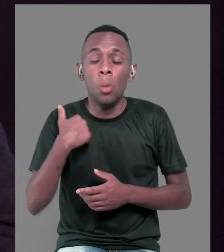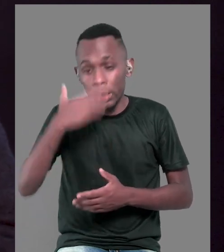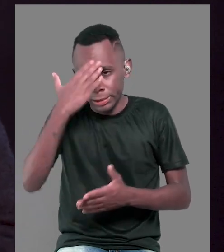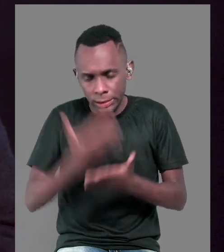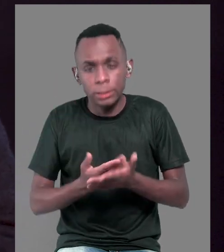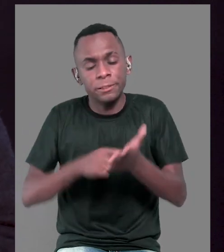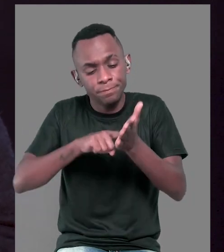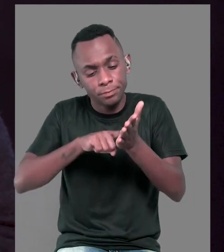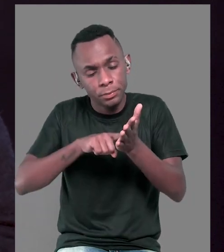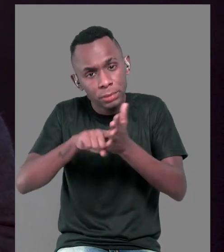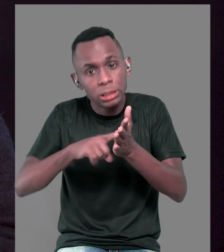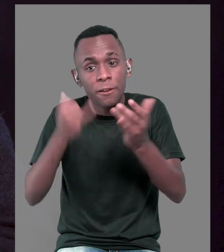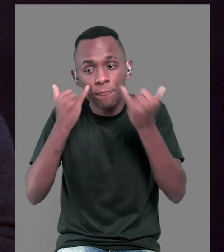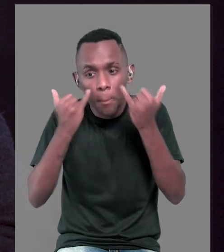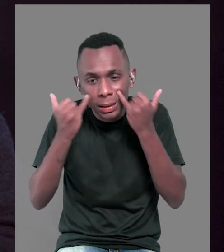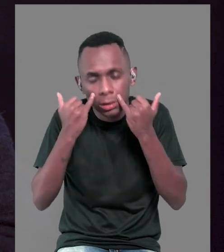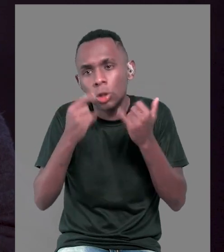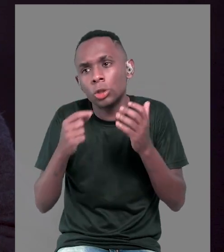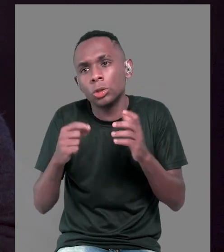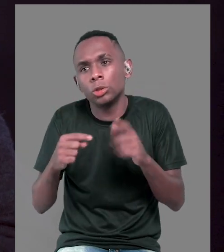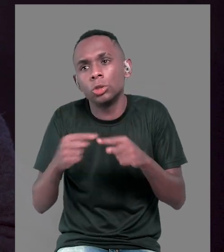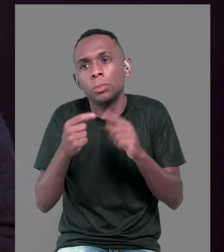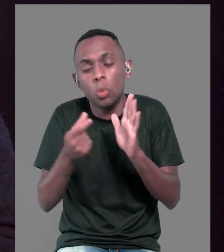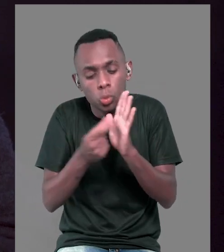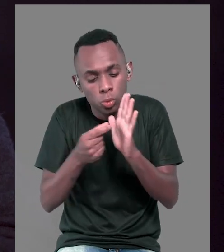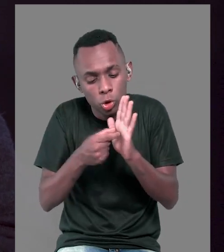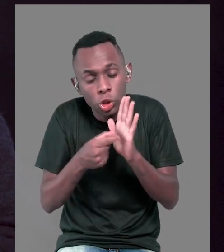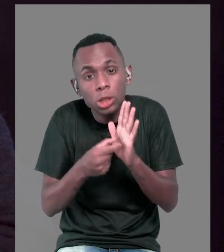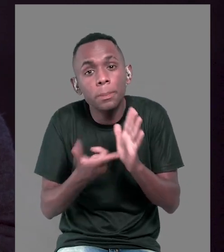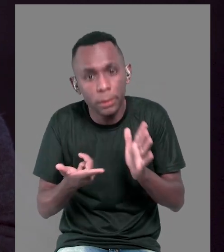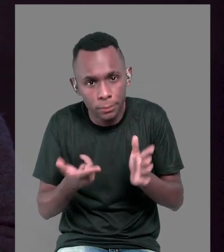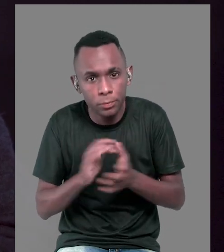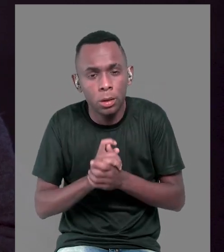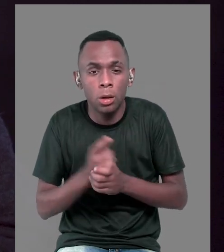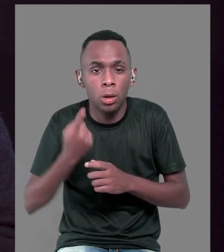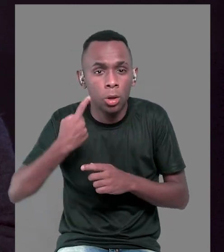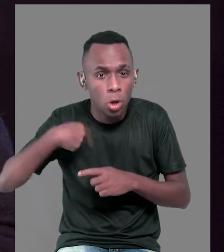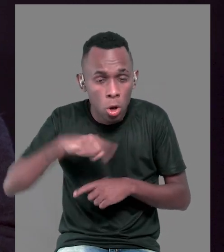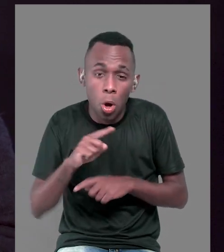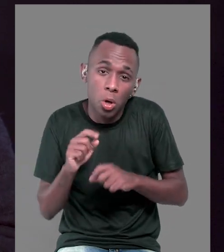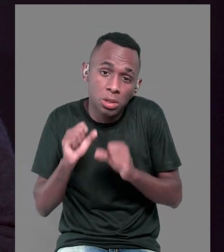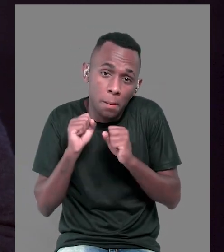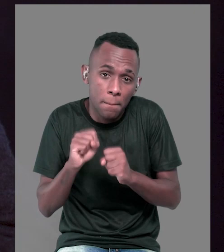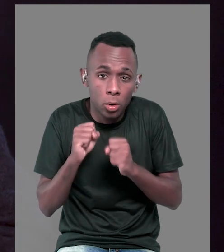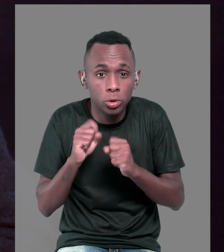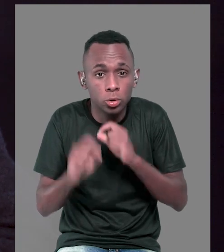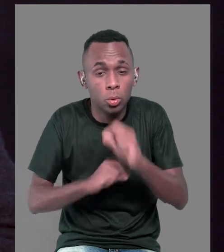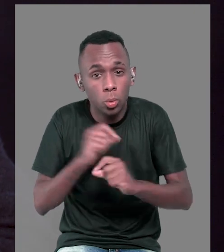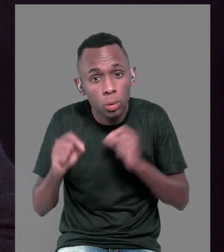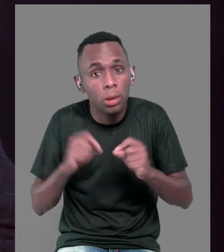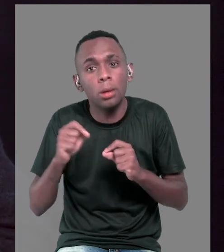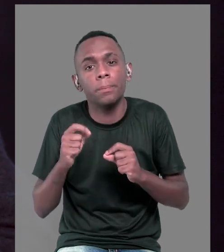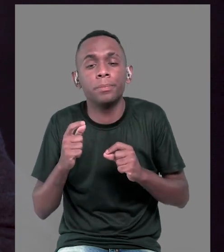confiáveis que fluem pelos chips, os dados confiáveis, podemos afirmar que certas máquinas